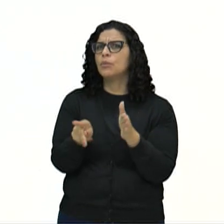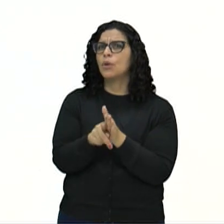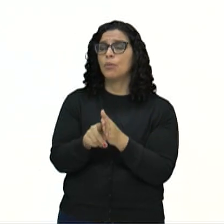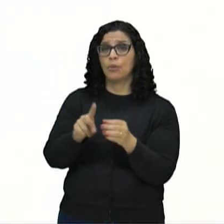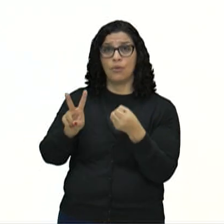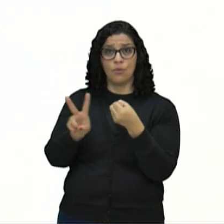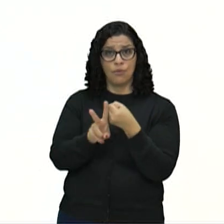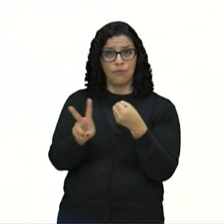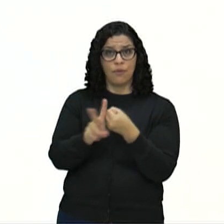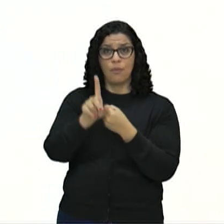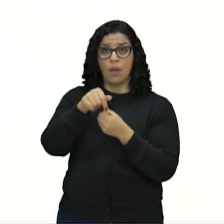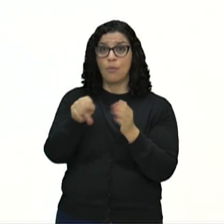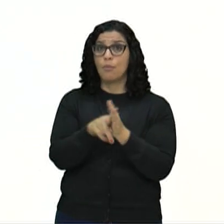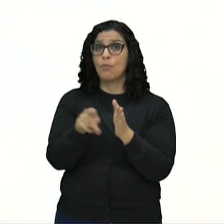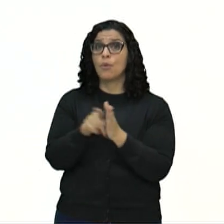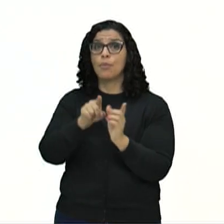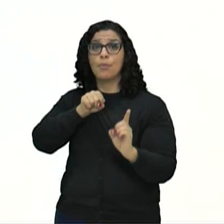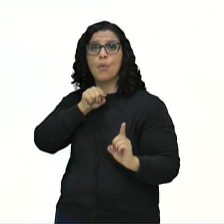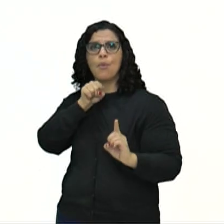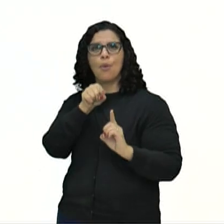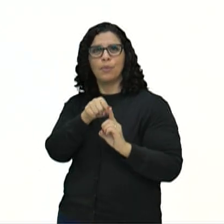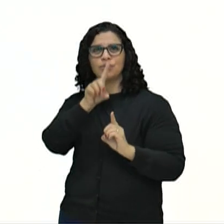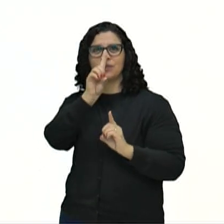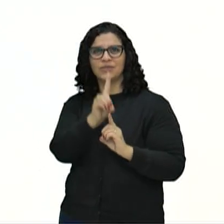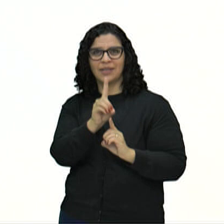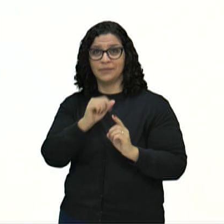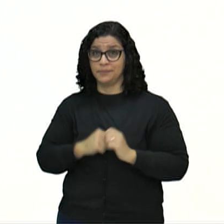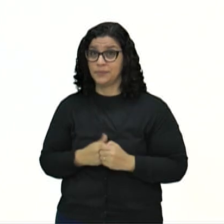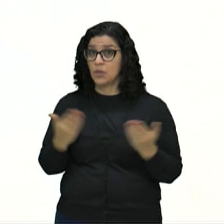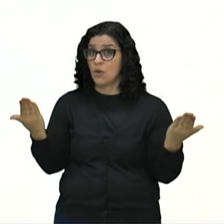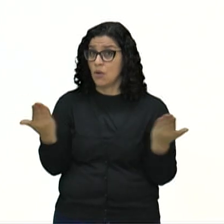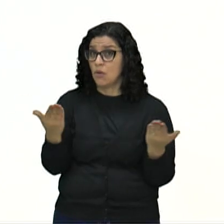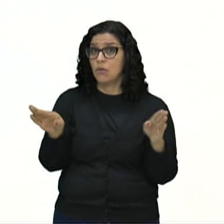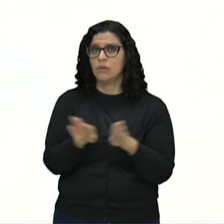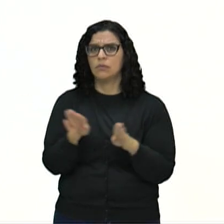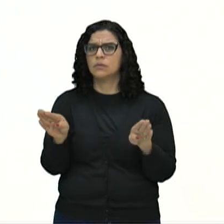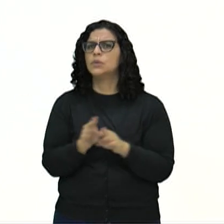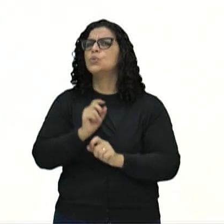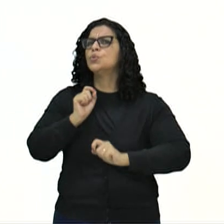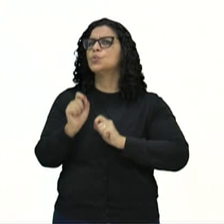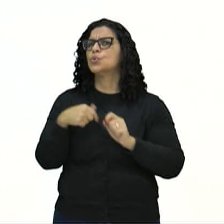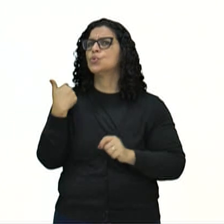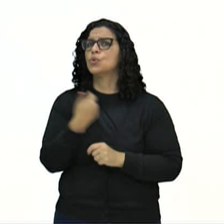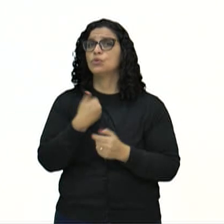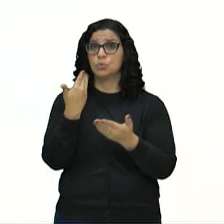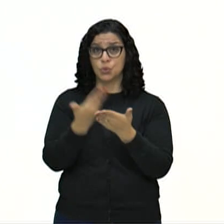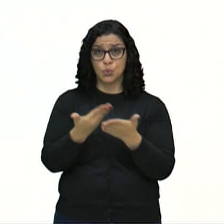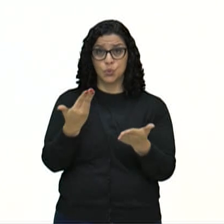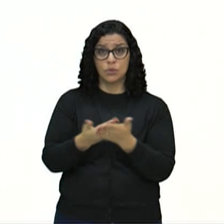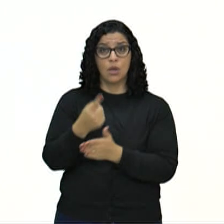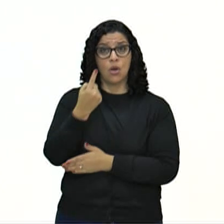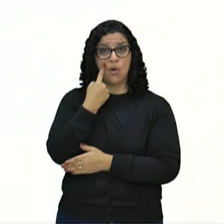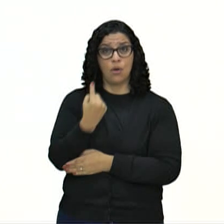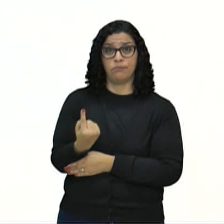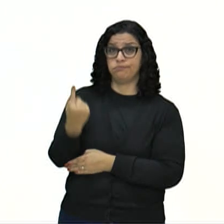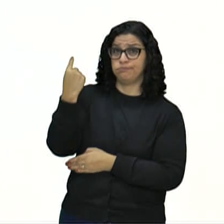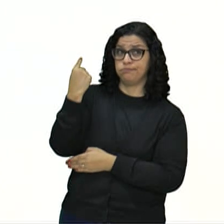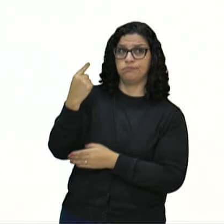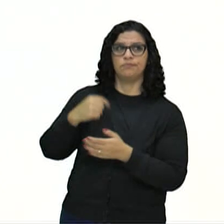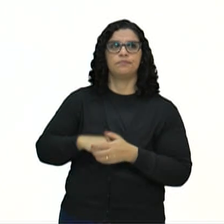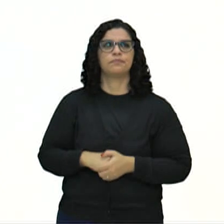verbo é o meu objeto direto, ok? Então, vamos para a próxima